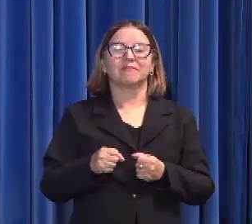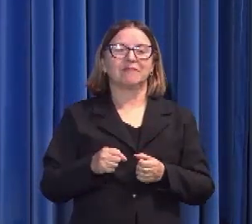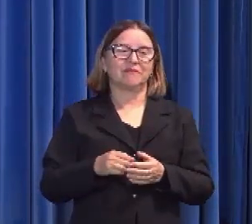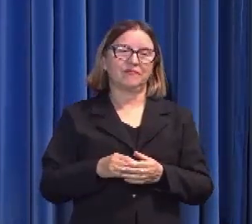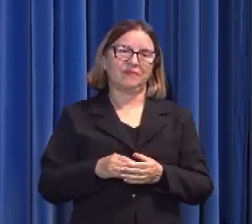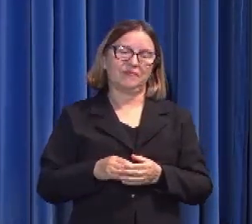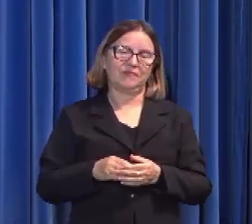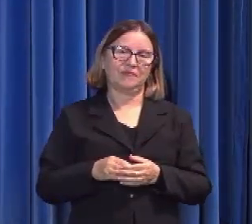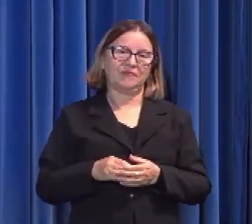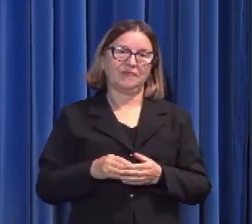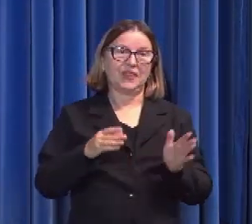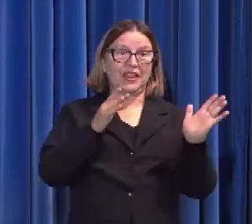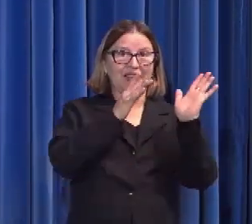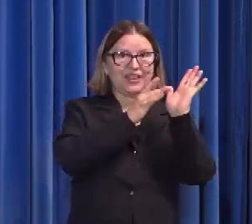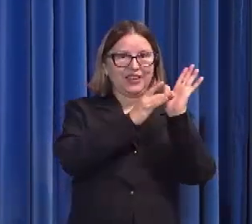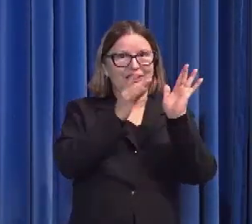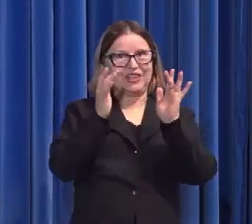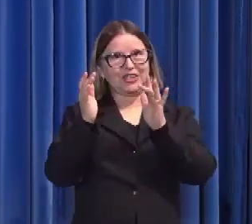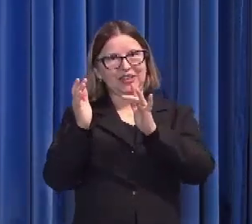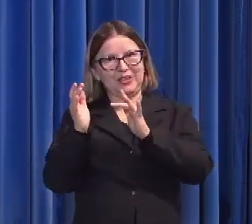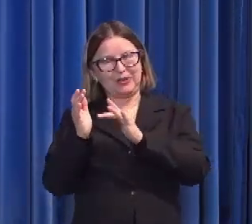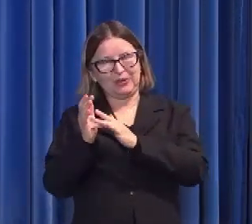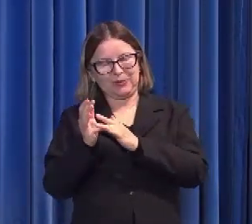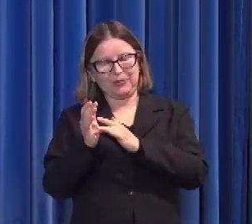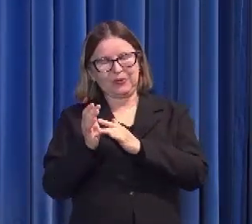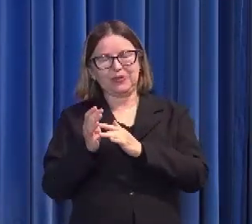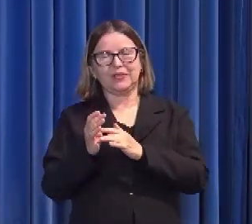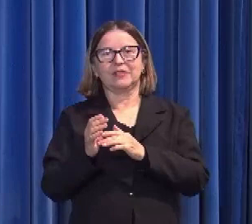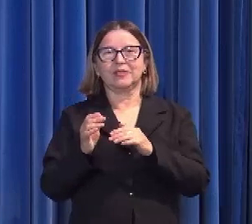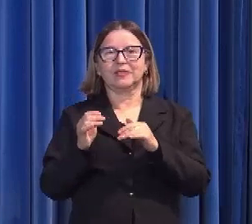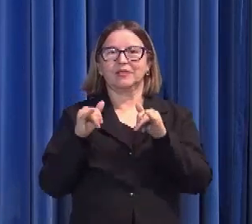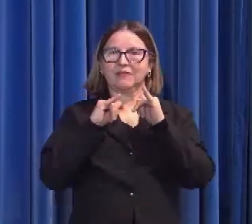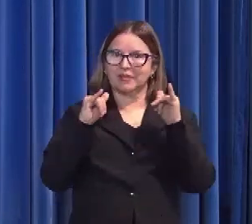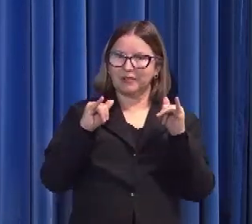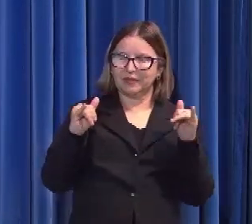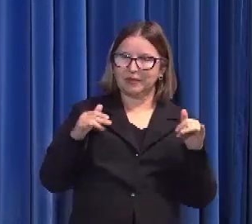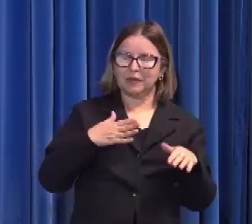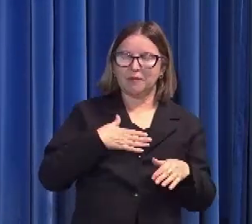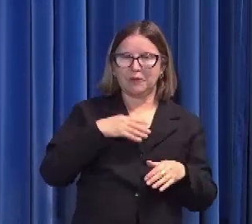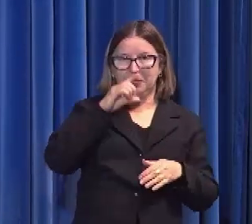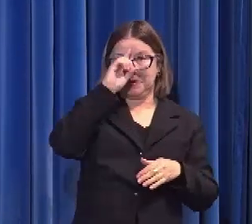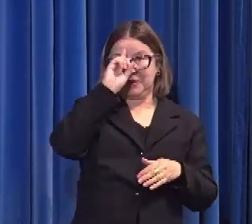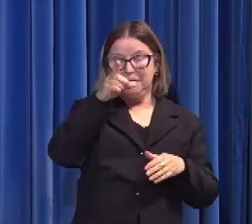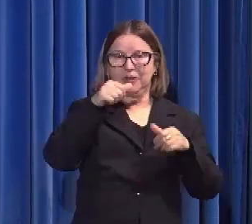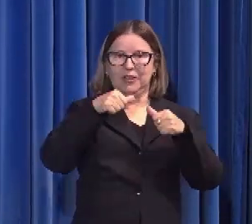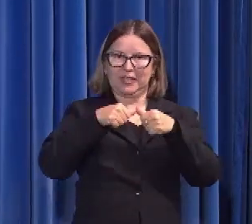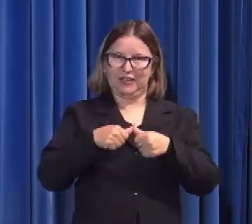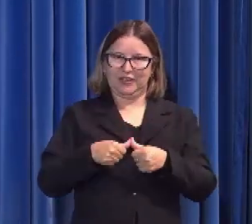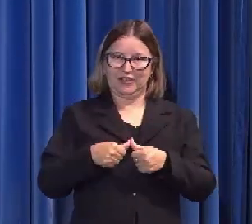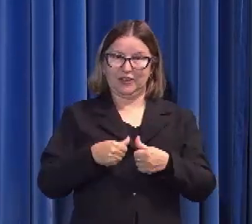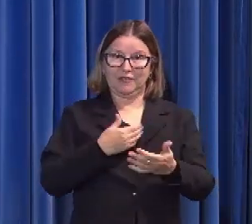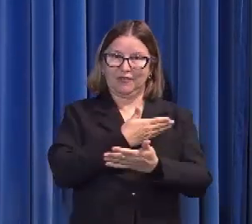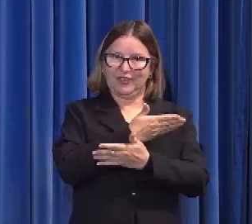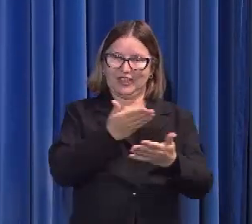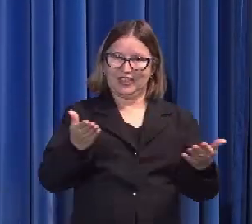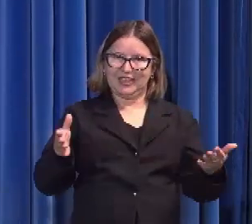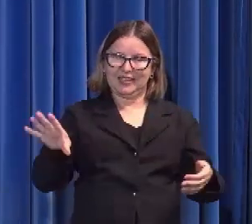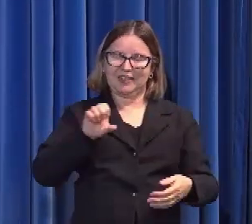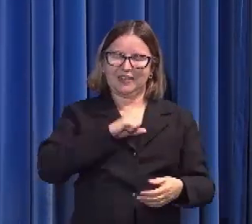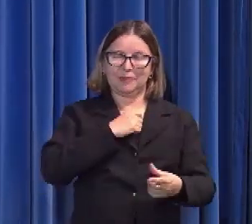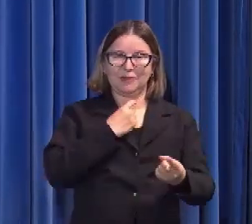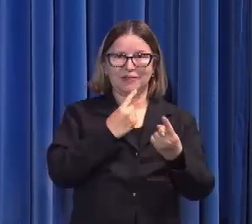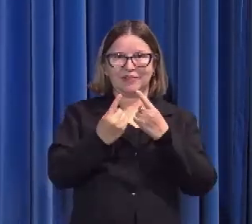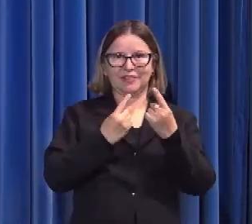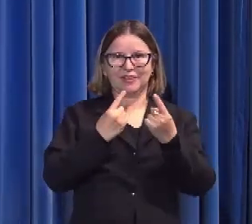bom então Jesus salva Deixando os seus discípulos ele disse olha o meu mandamento é este que vocês se Amem uns